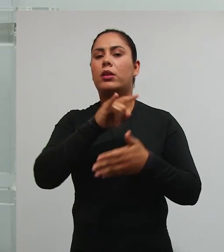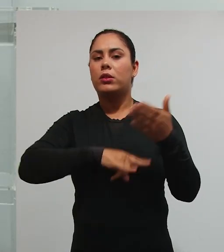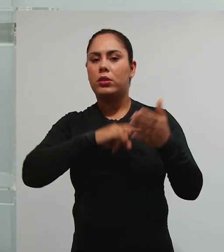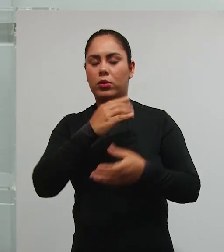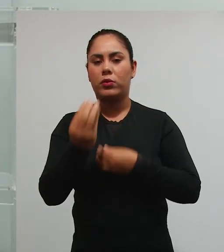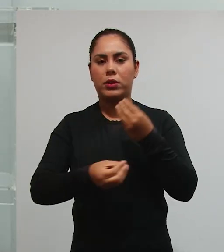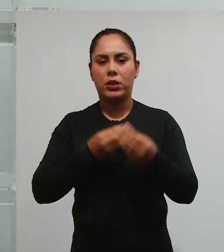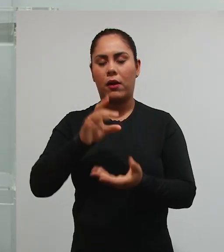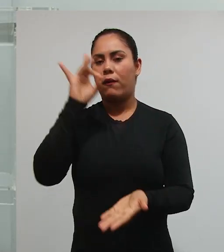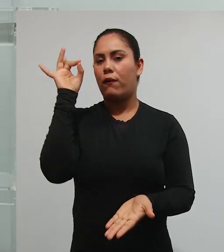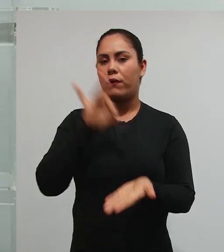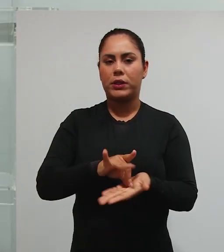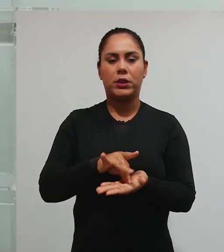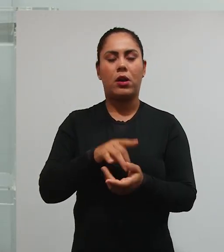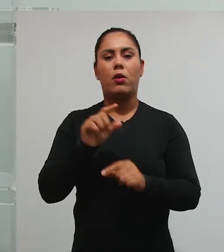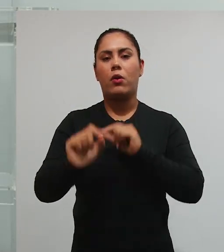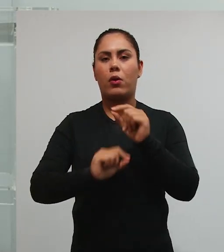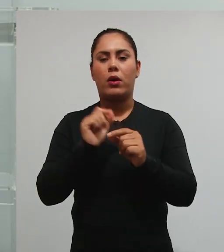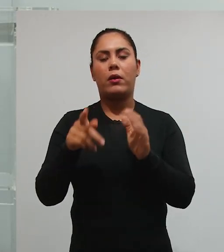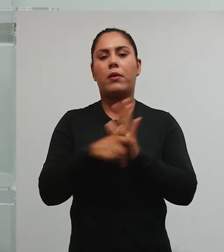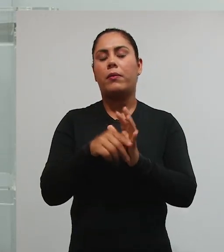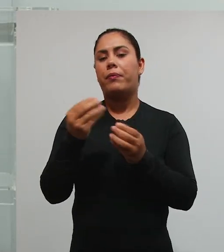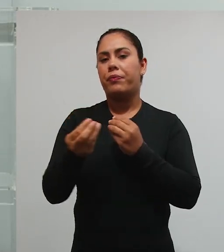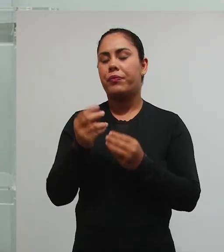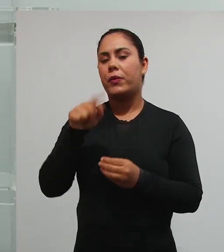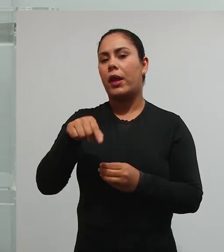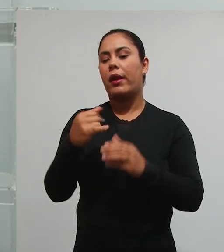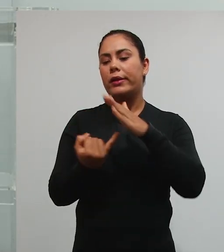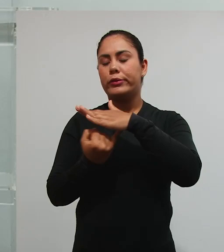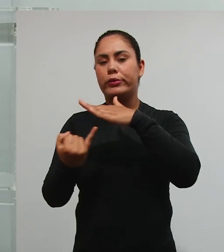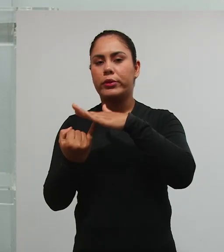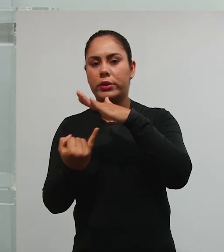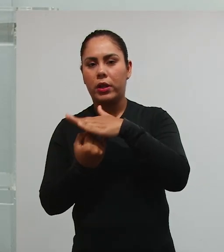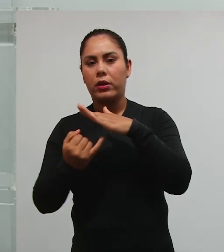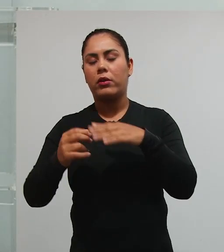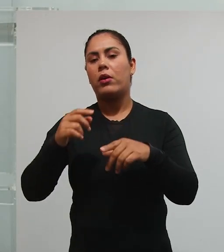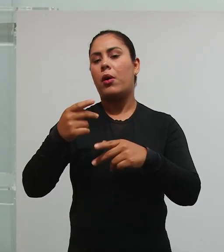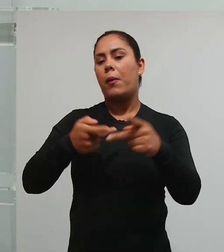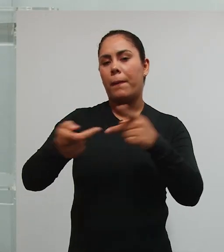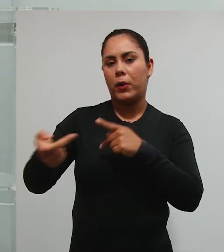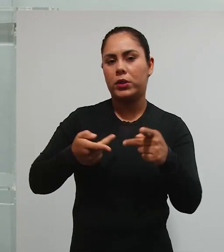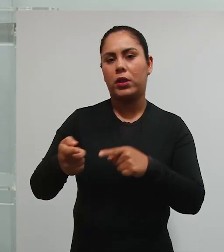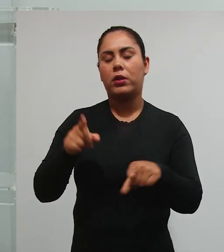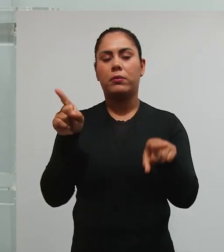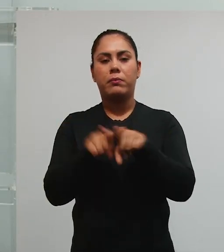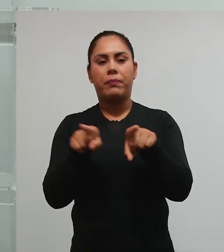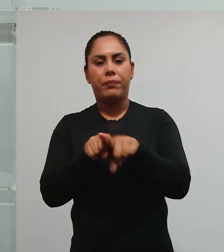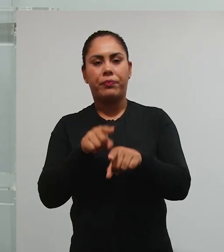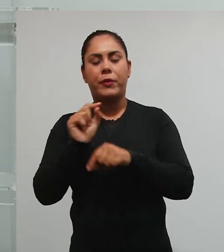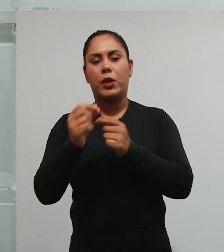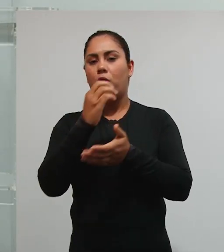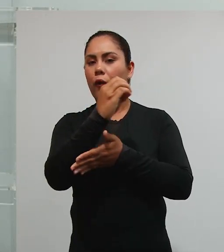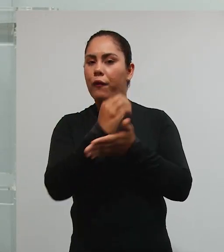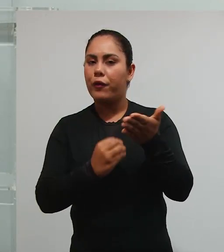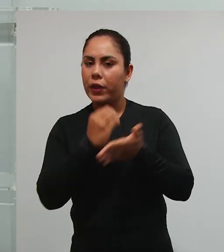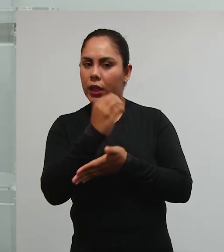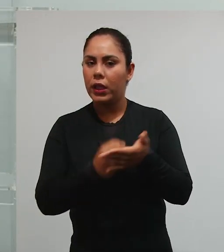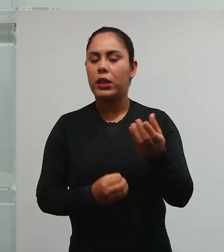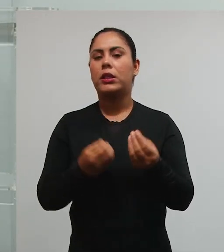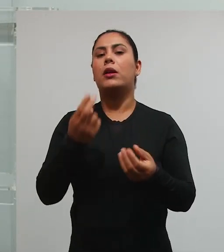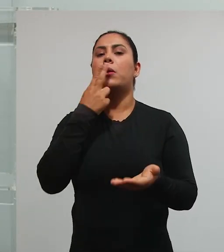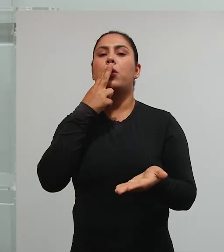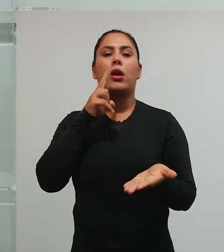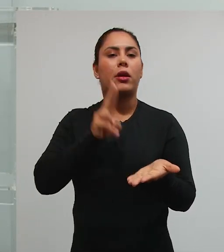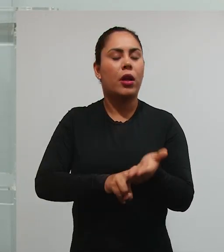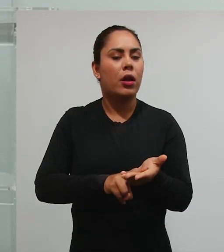documentação base e oficial para vocês apresentarem à instituição, tanto o projeto quanto o ofício, quanto